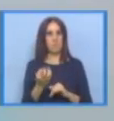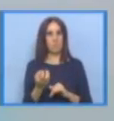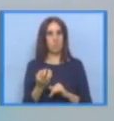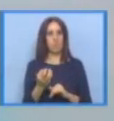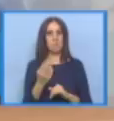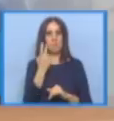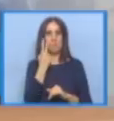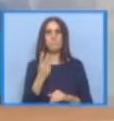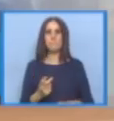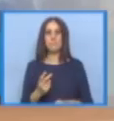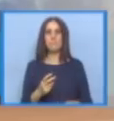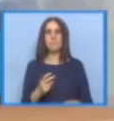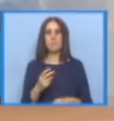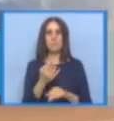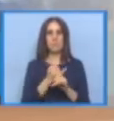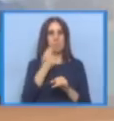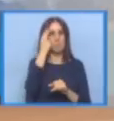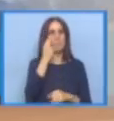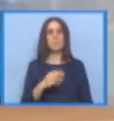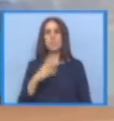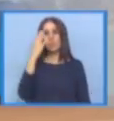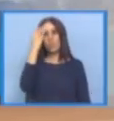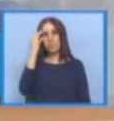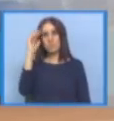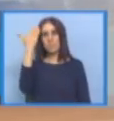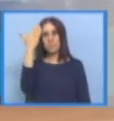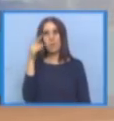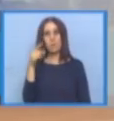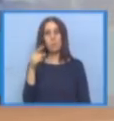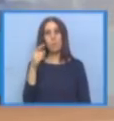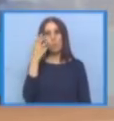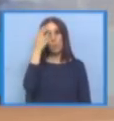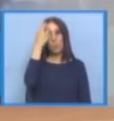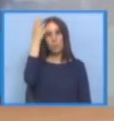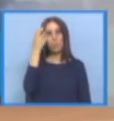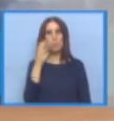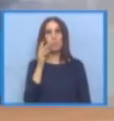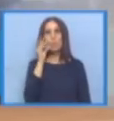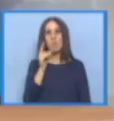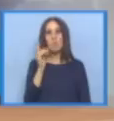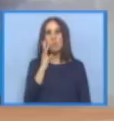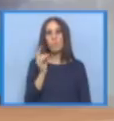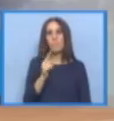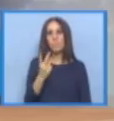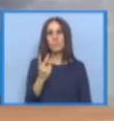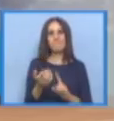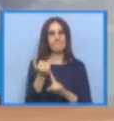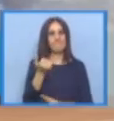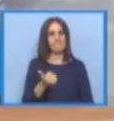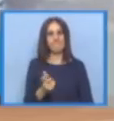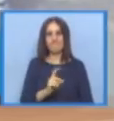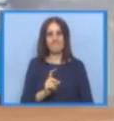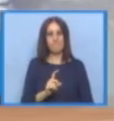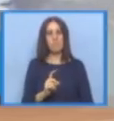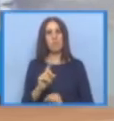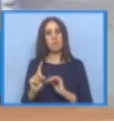sua vida. Primeiro para a Suíça e depois... Como tentou retomar o trono da Hungria 2 vezes, também não foi bem sucedido, acabou